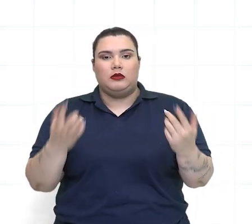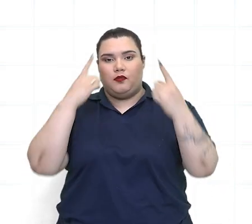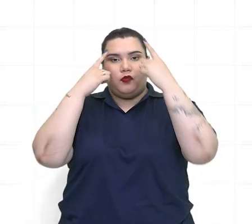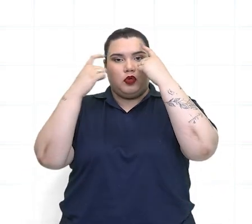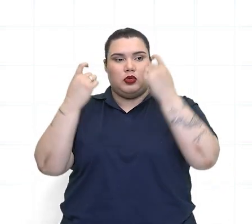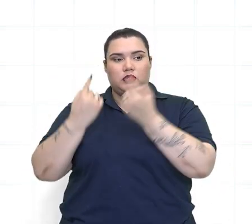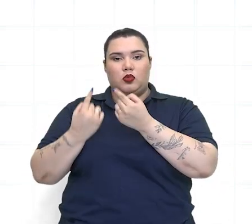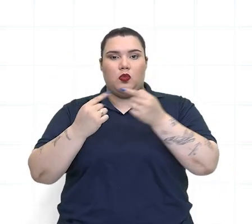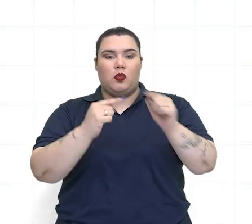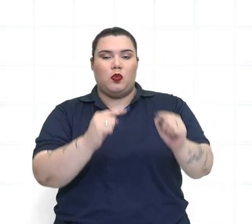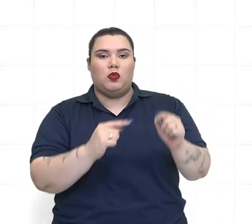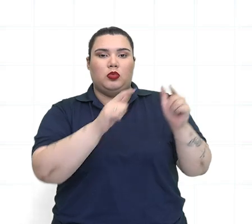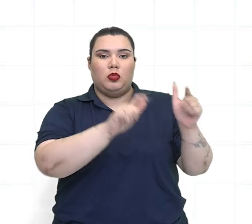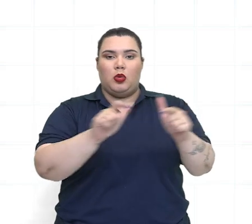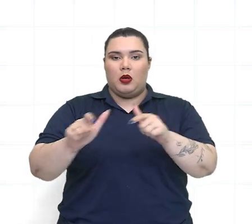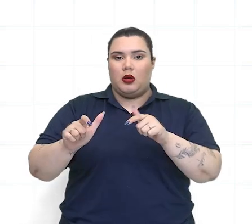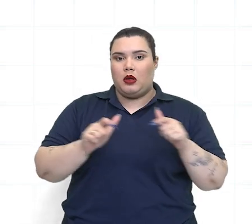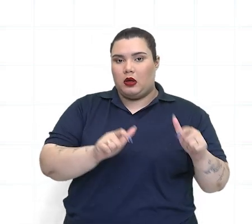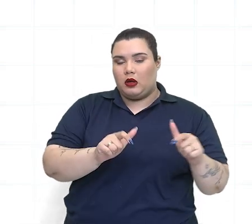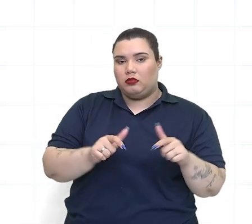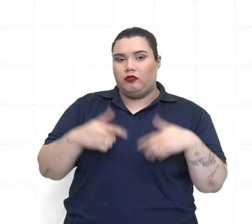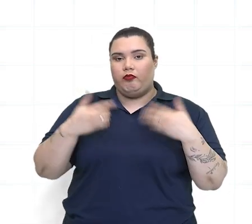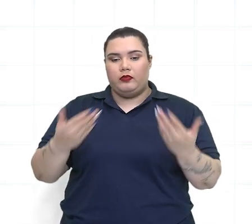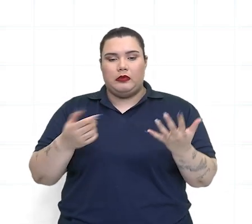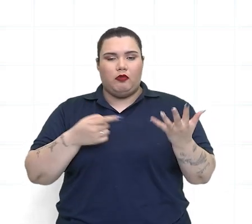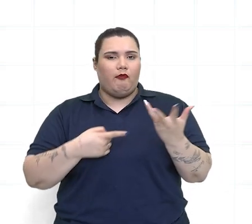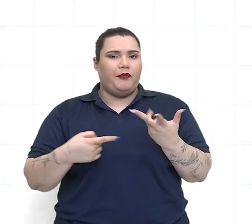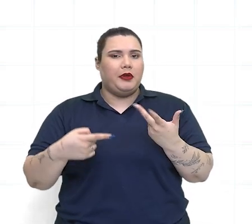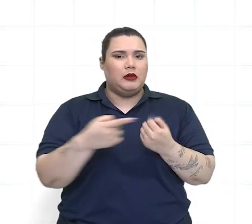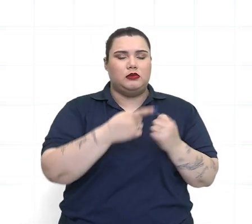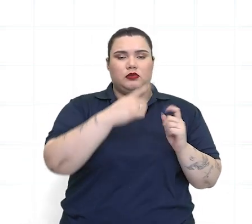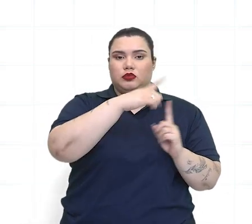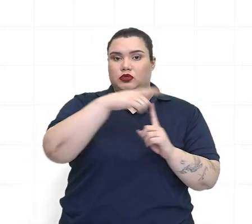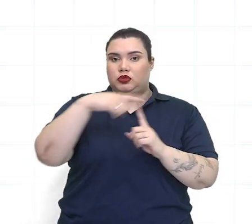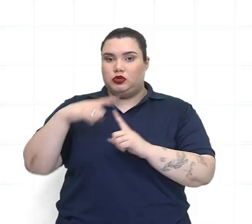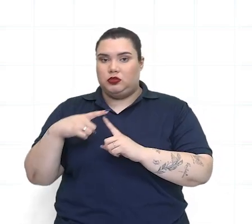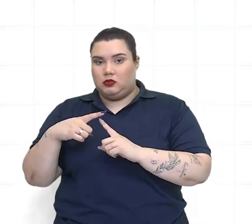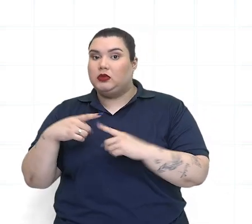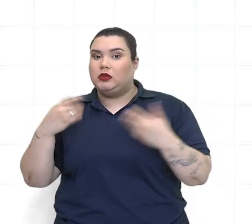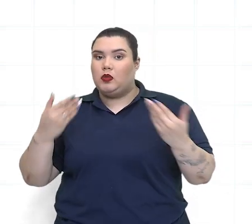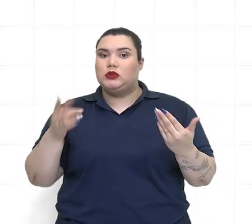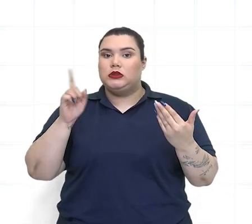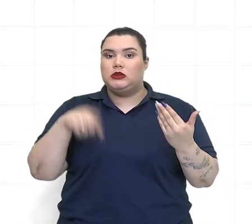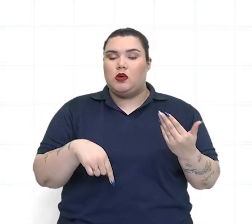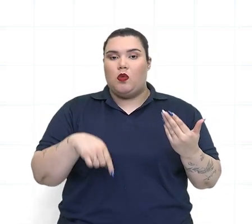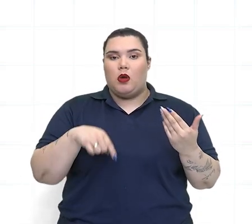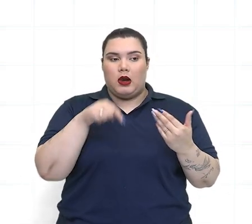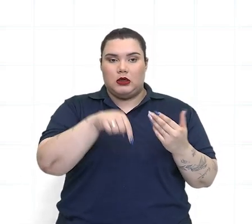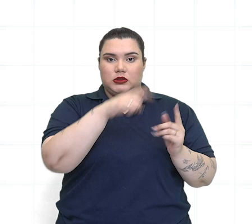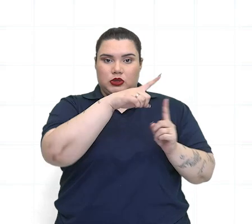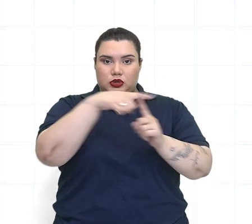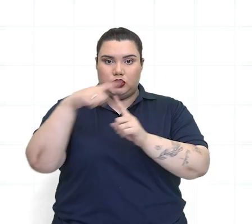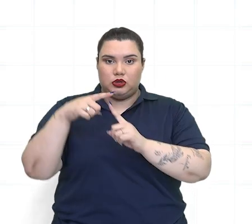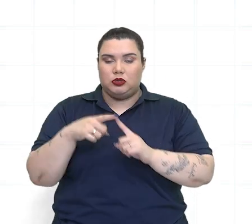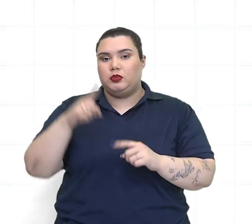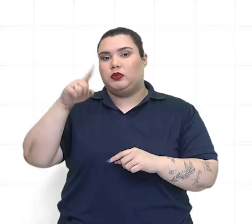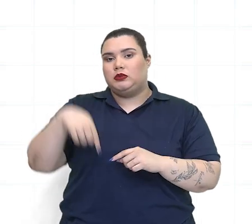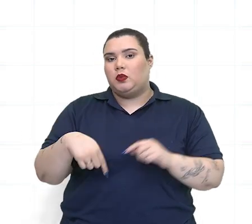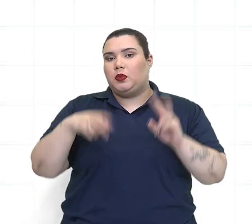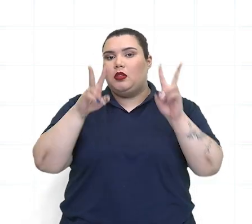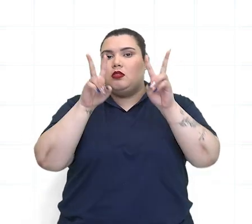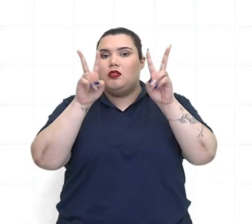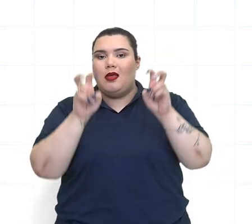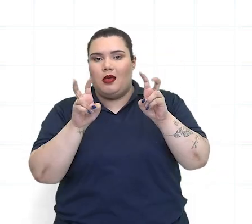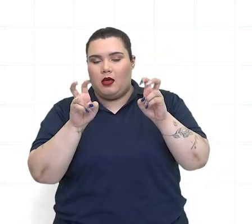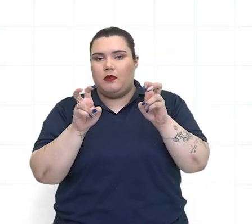violência patrimonial. Então, veja quantos temas nós podemos destacar